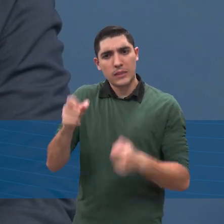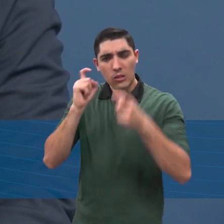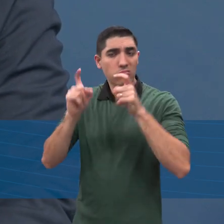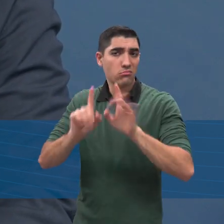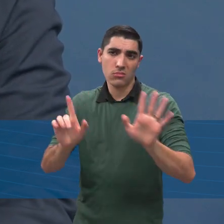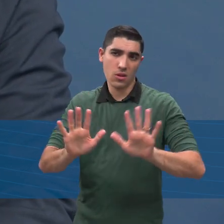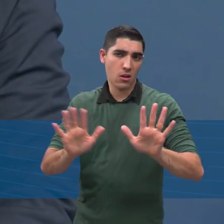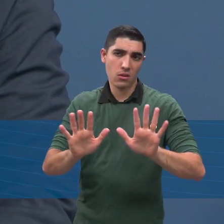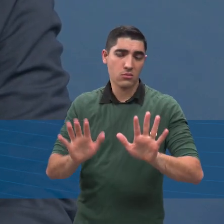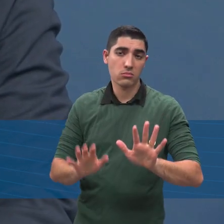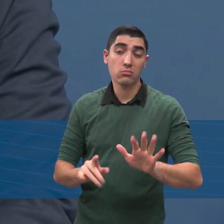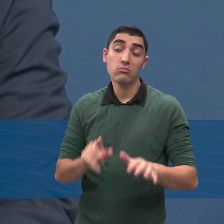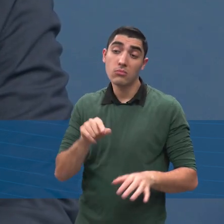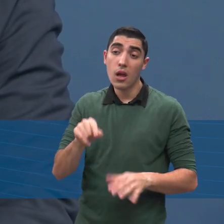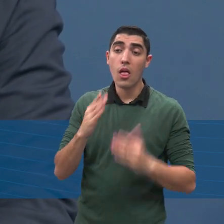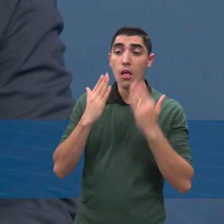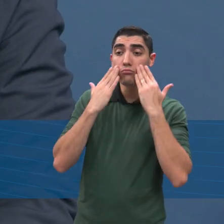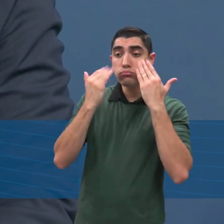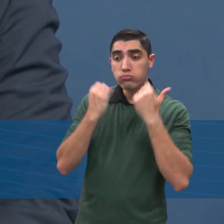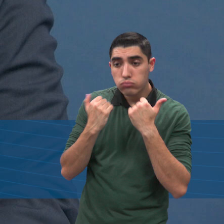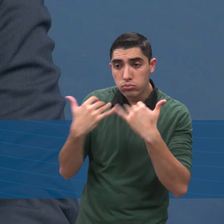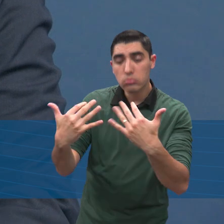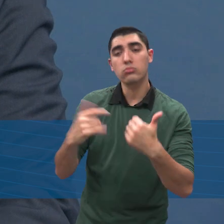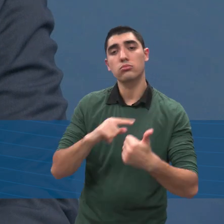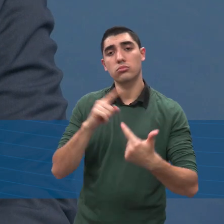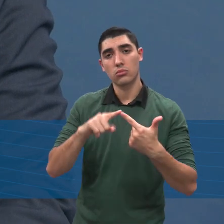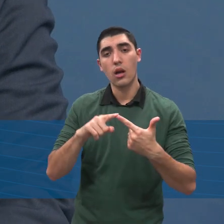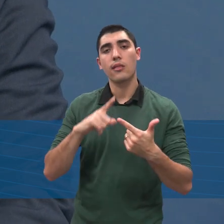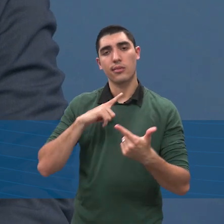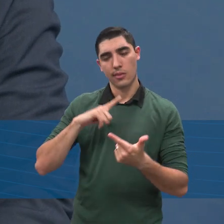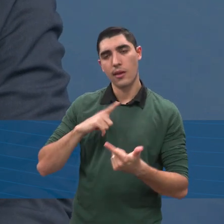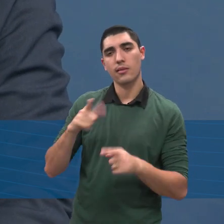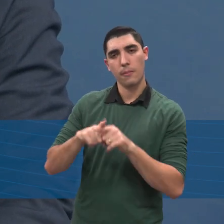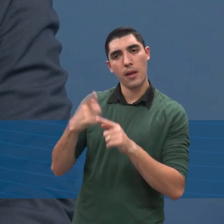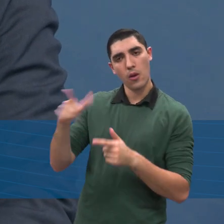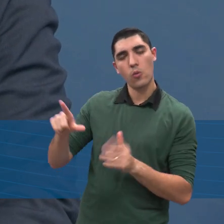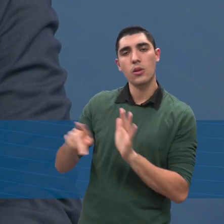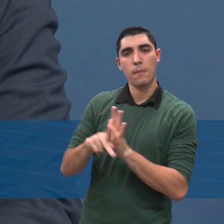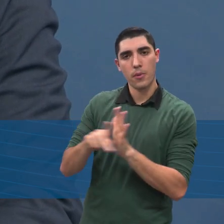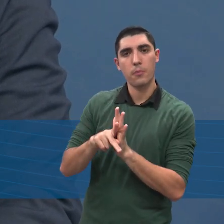Dessas reuniões, audiências públicas, passa pelo CMDU, onde